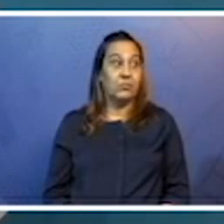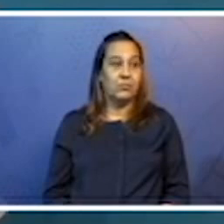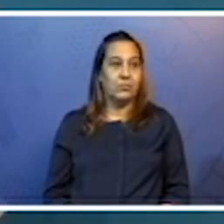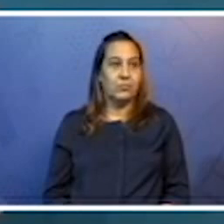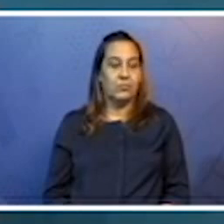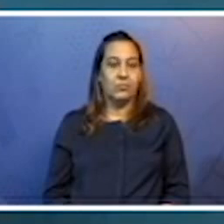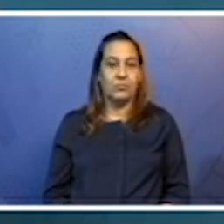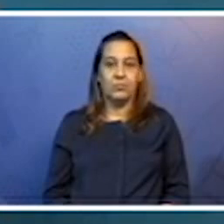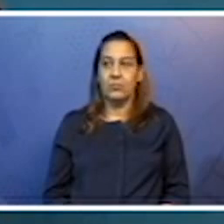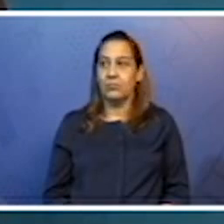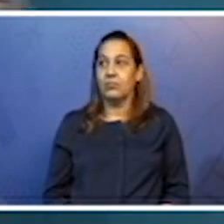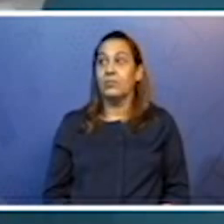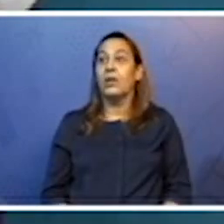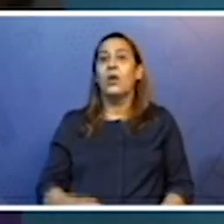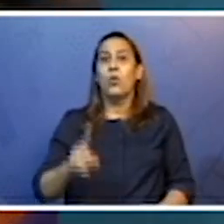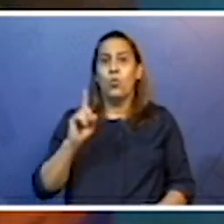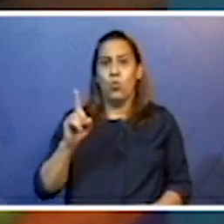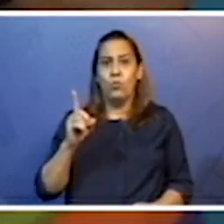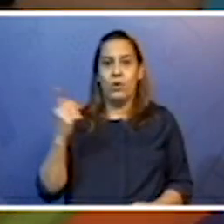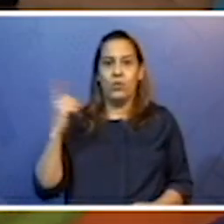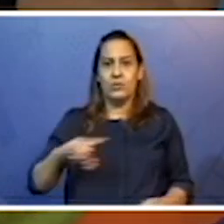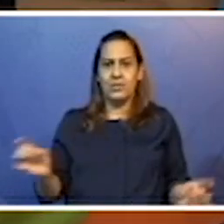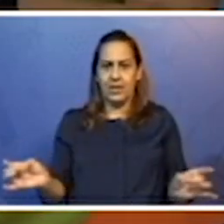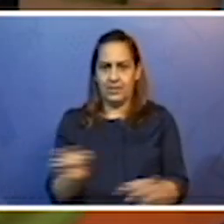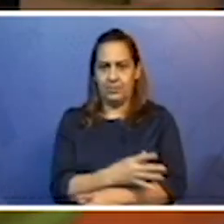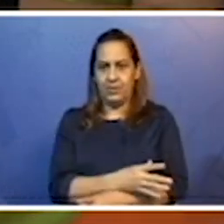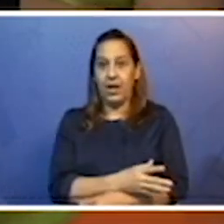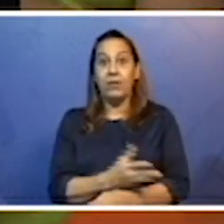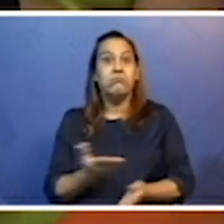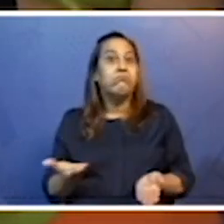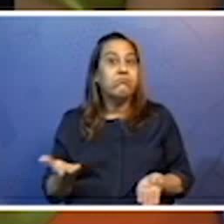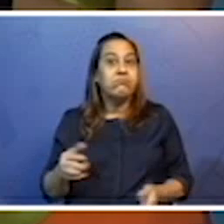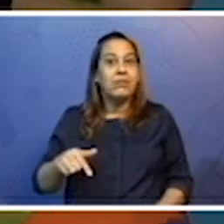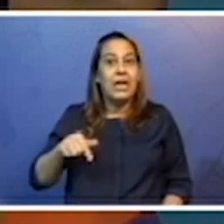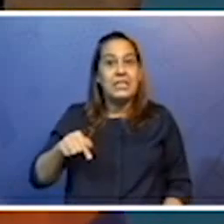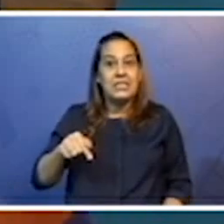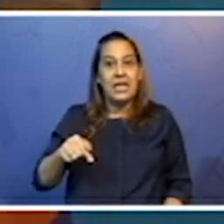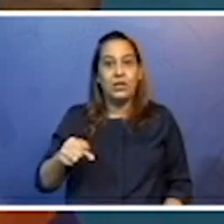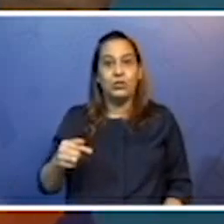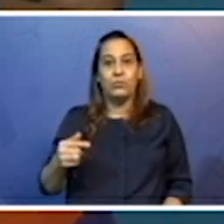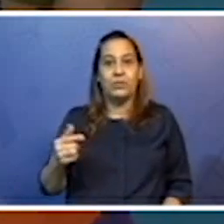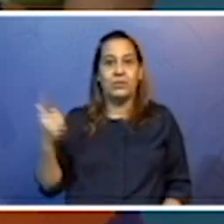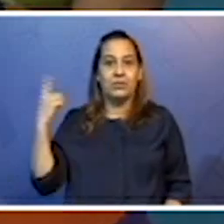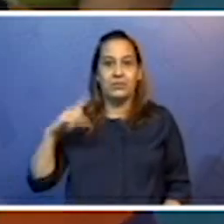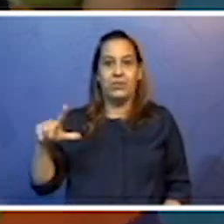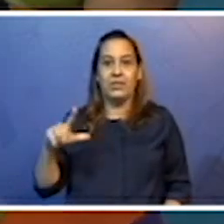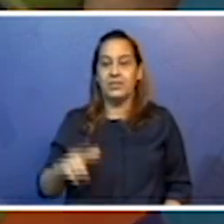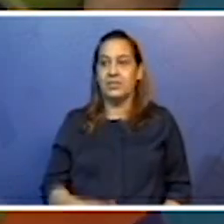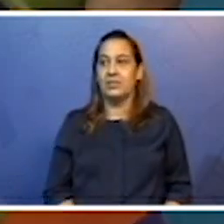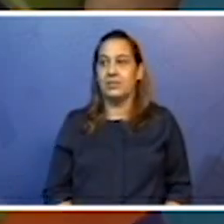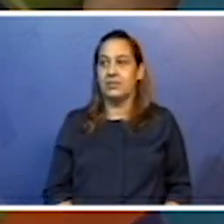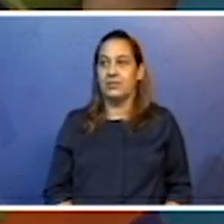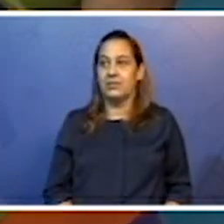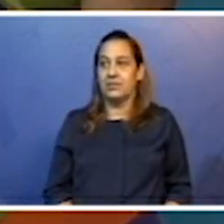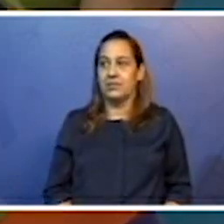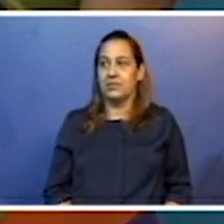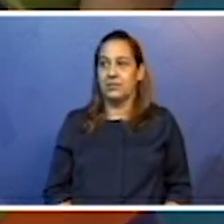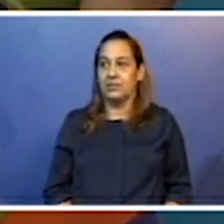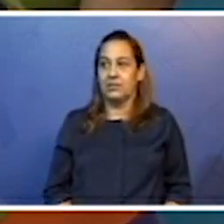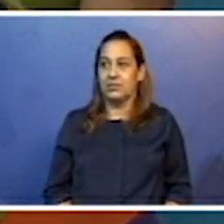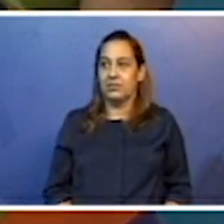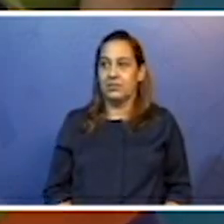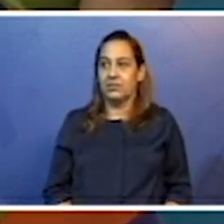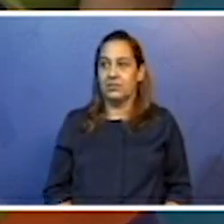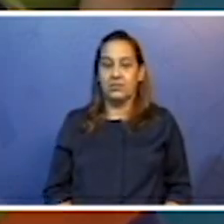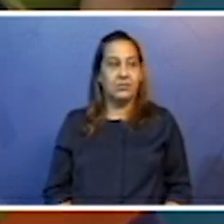E aí, com mais uma só eu finalizo isso aqui? Com a sétima eu finalizo? O que que vocês acham?